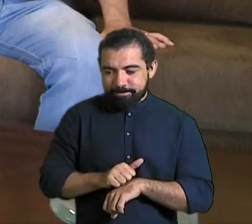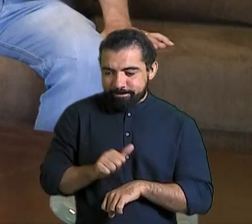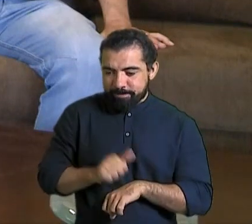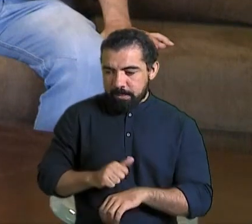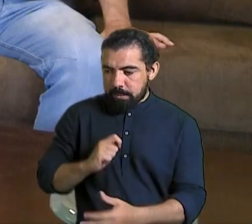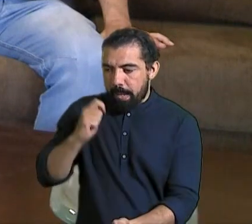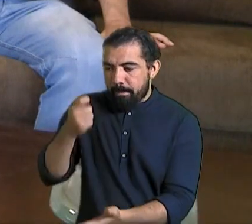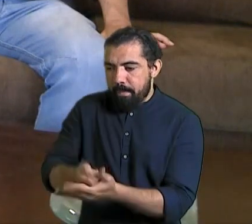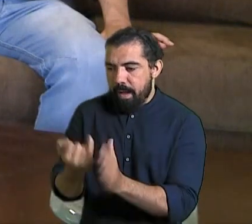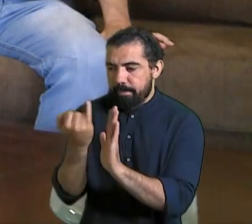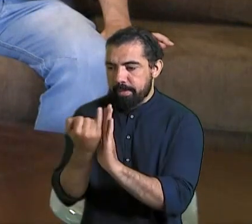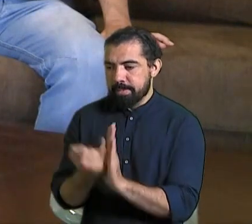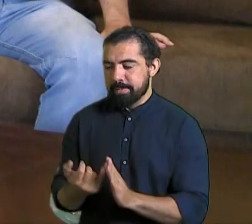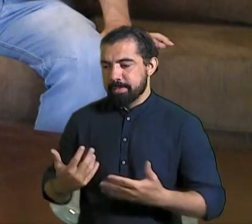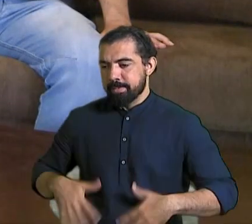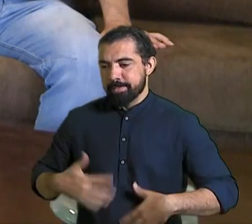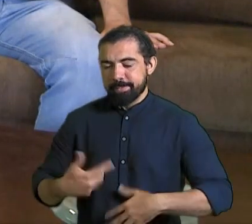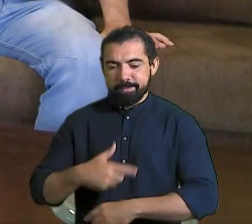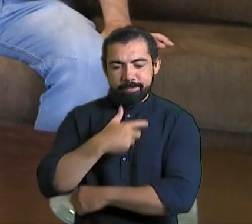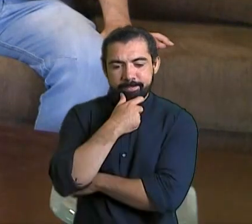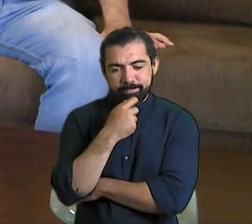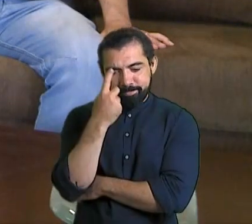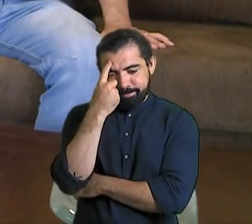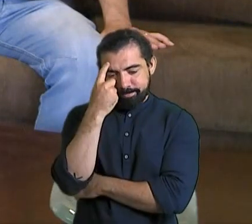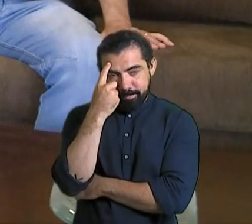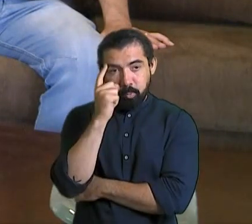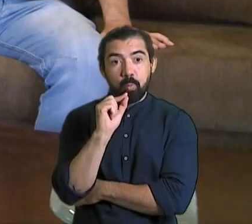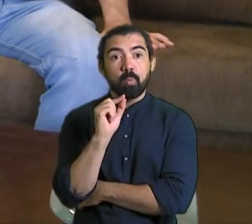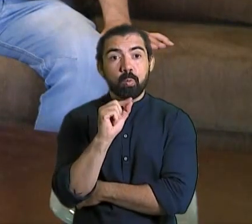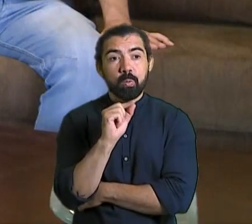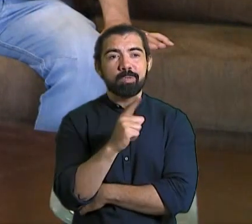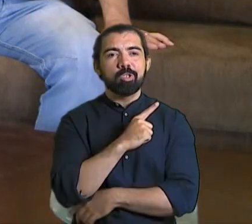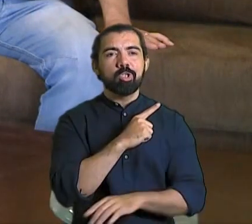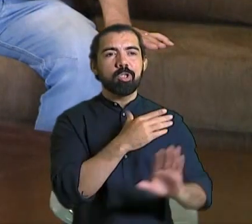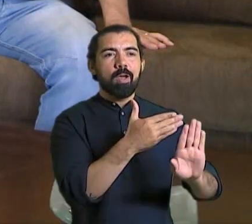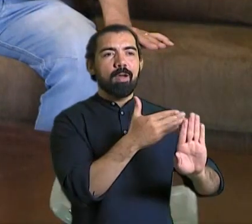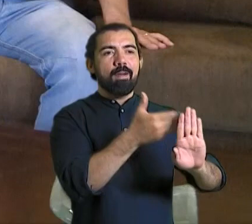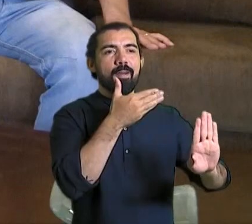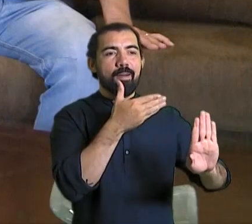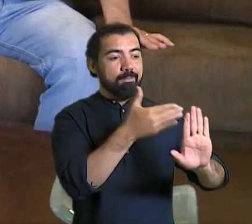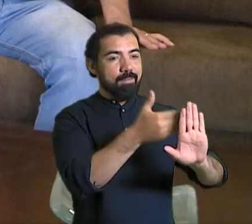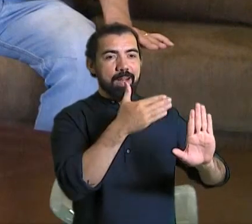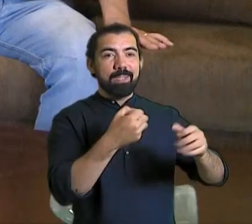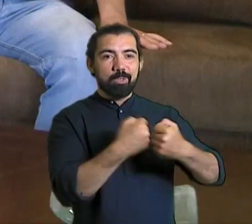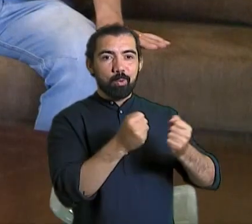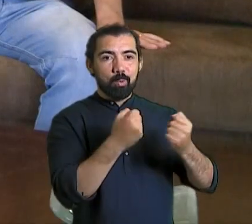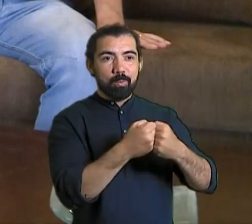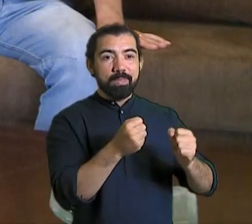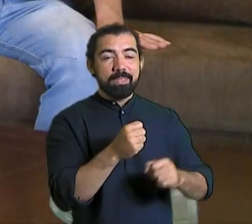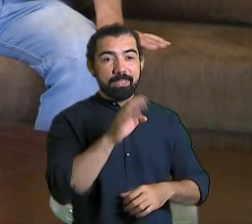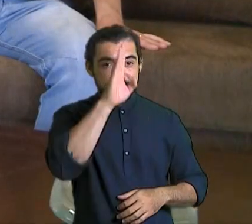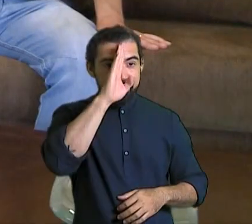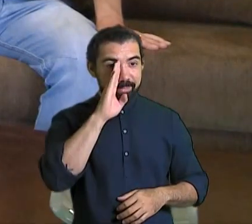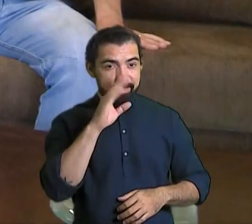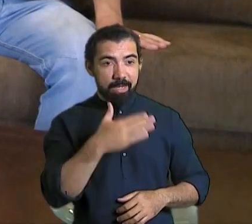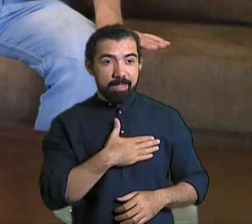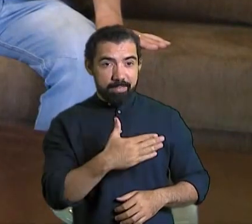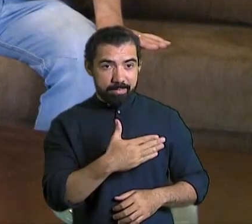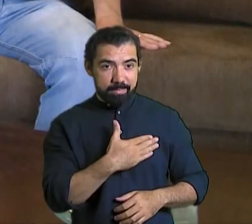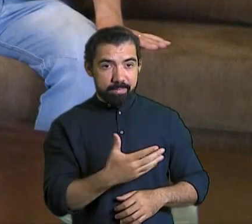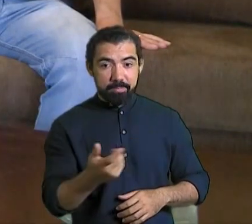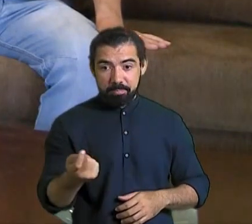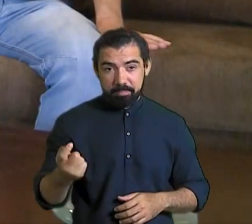a inscrição, né? E a única coisa que eu tinha que podia se transformar em dinheiro era os vale-transporte que a gente recebia de ajuda de custo para ir